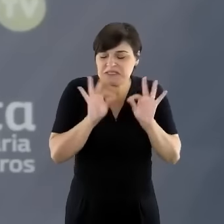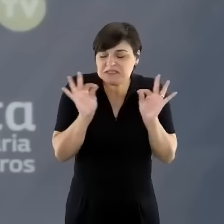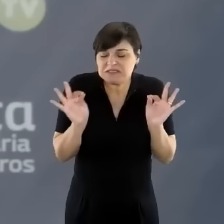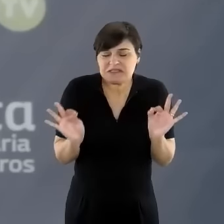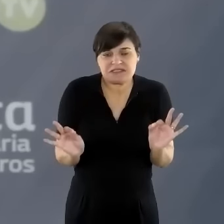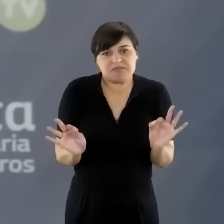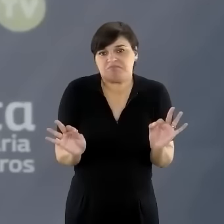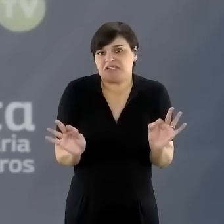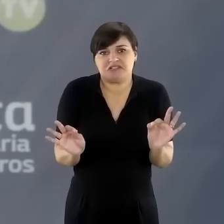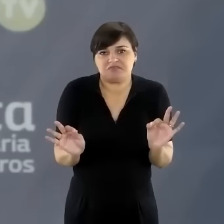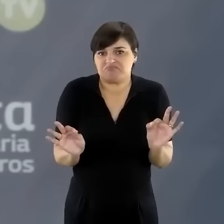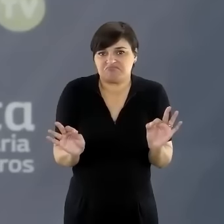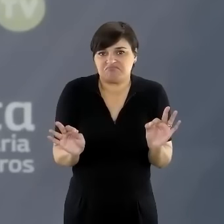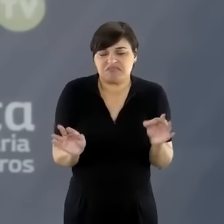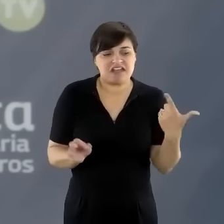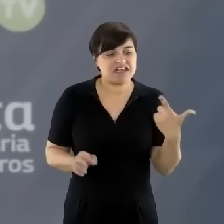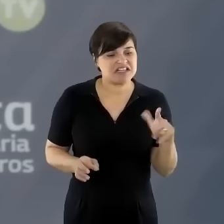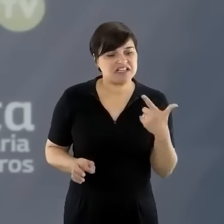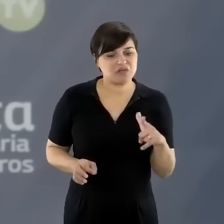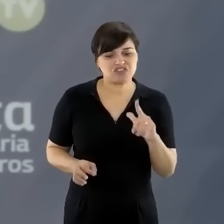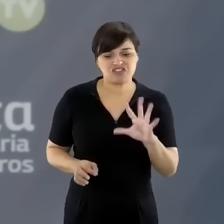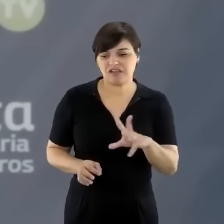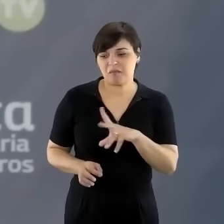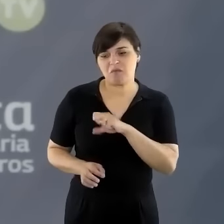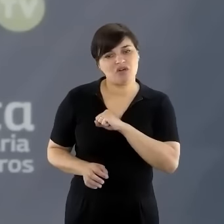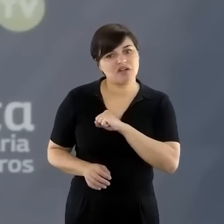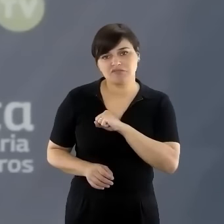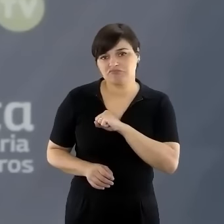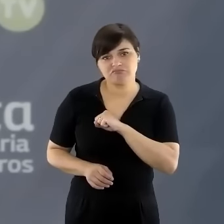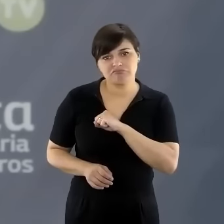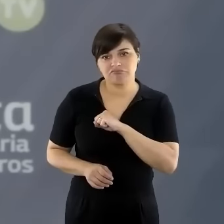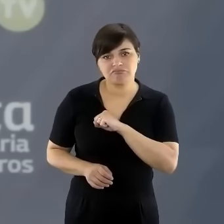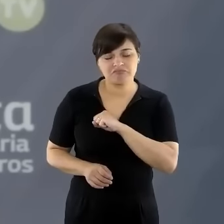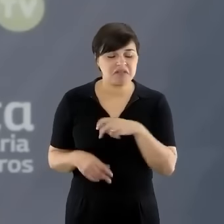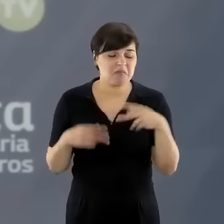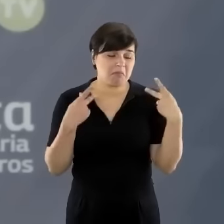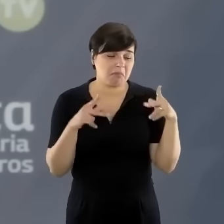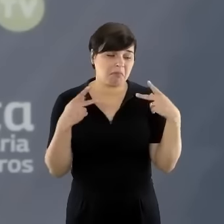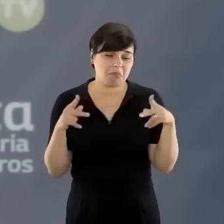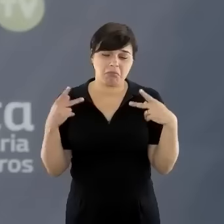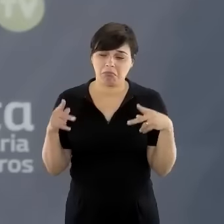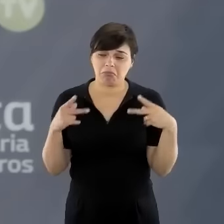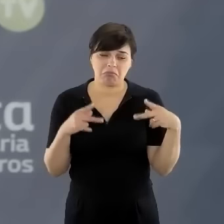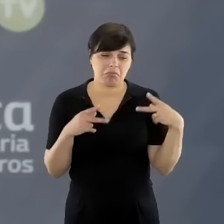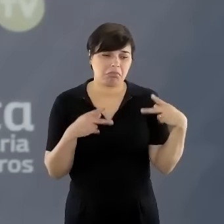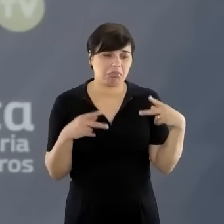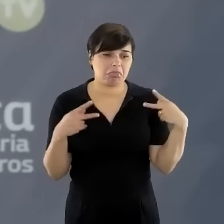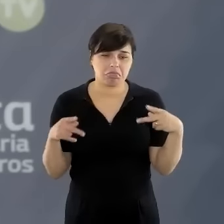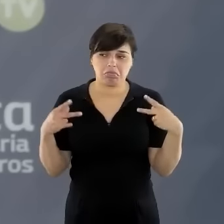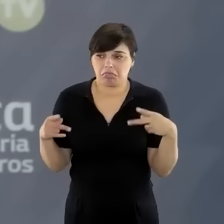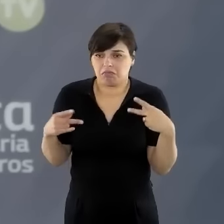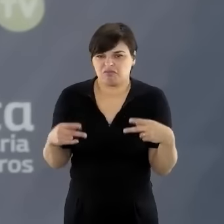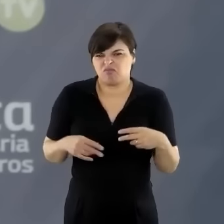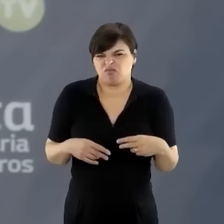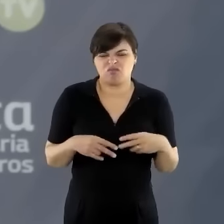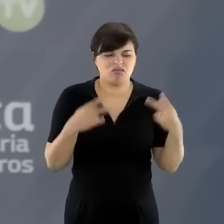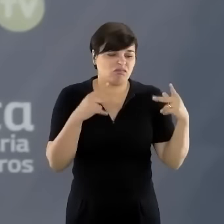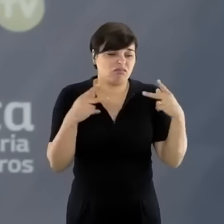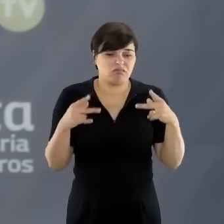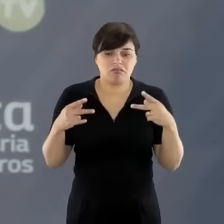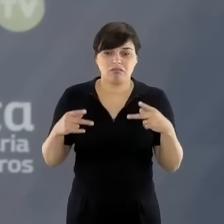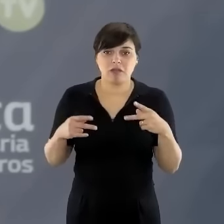subvertida e eu não tinha nem vergonha pastor de repetir o sermão repetir o sermão e repetir o sermão e tornar a repetir o sermão dentro de 40 dias nív será